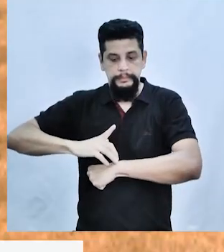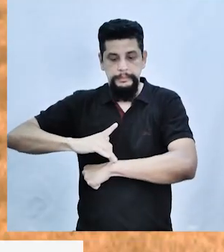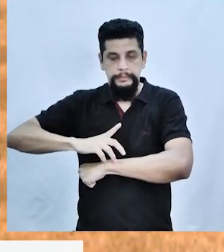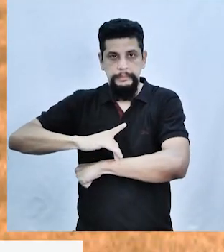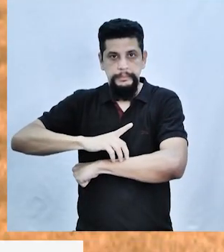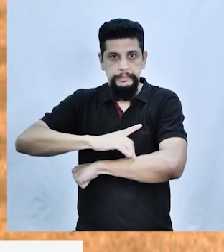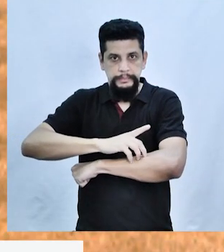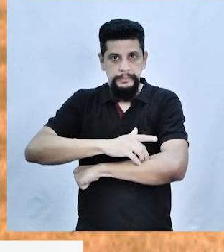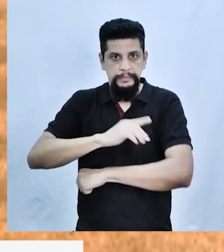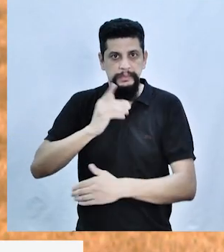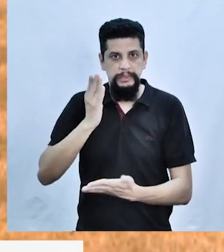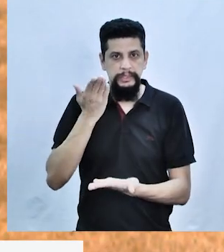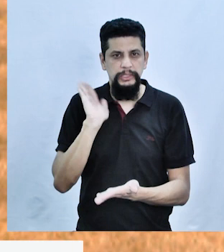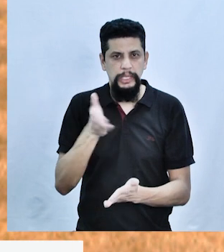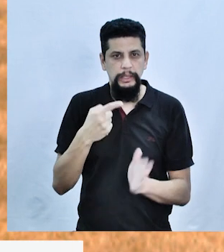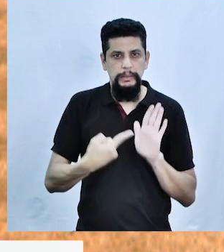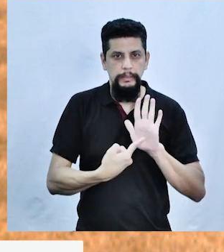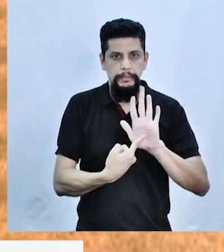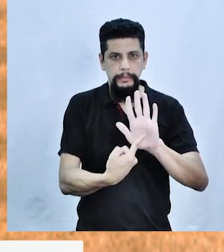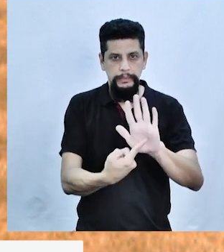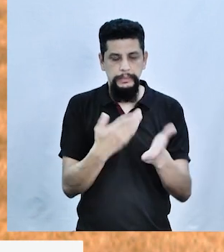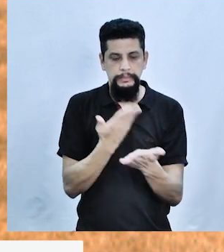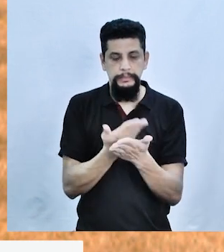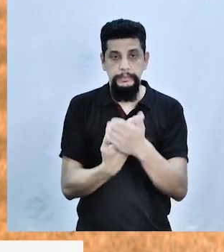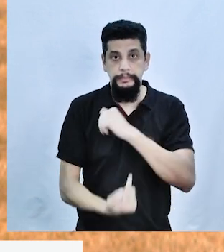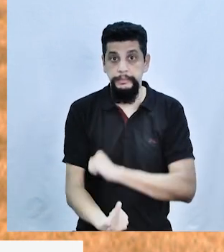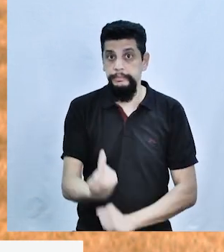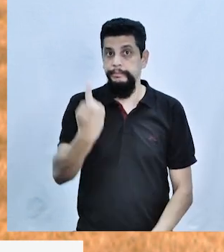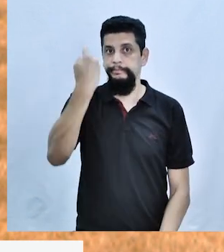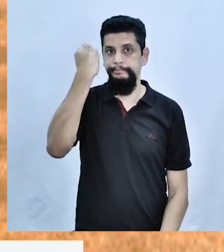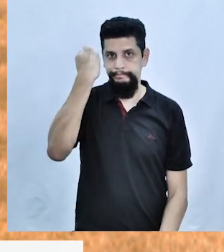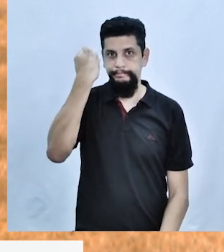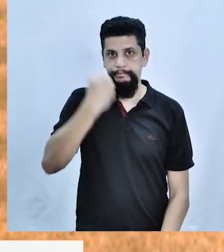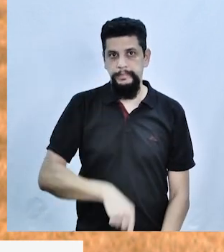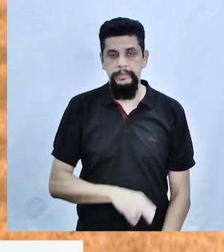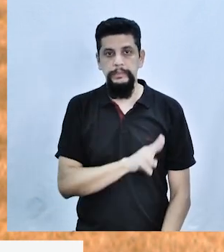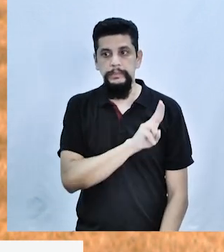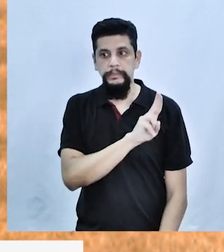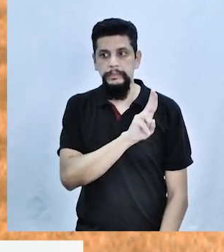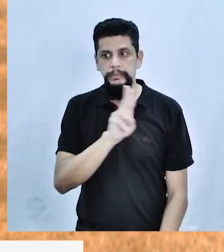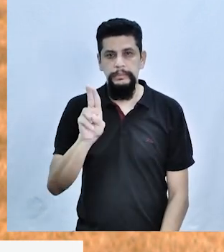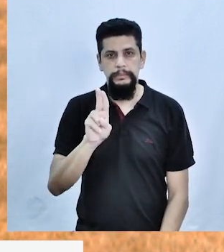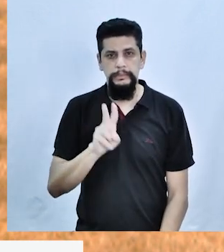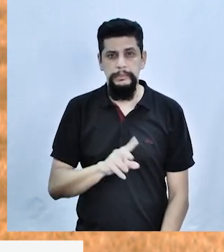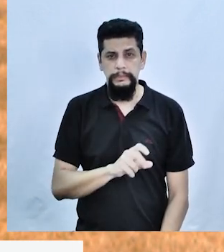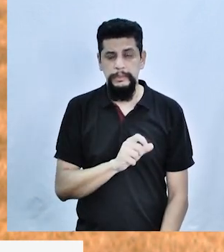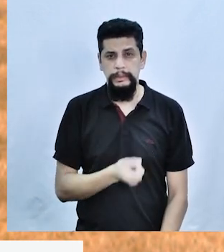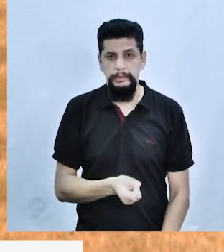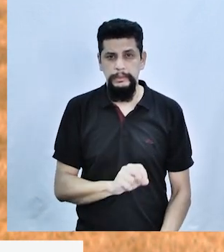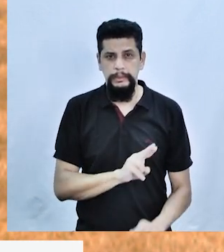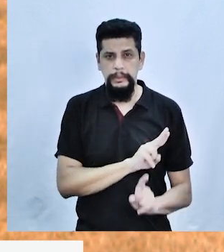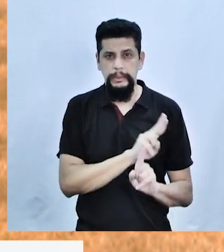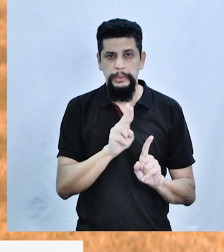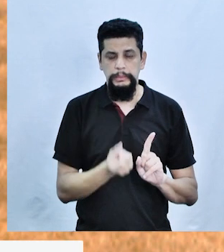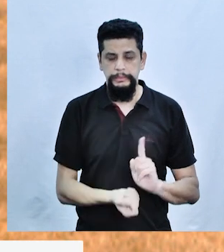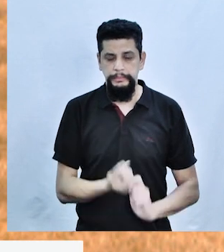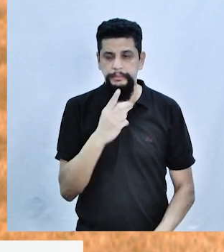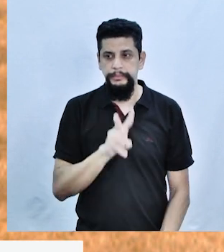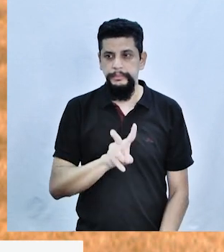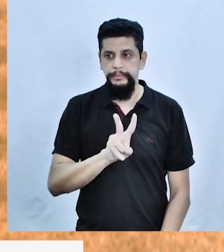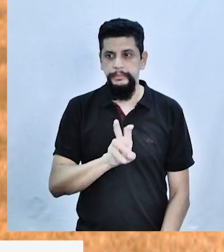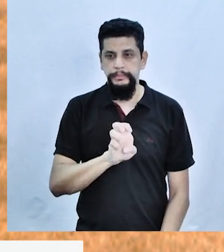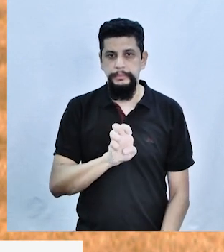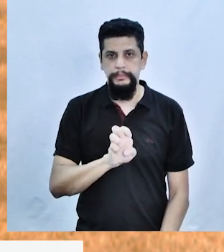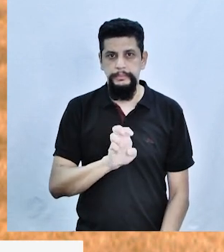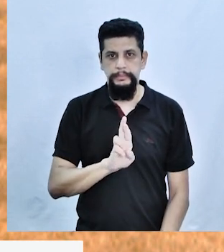este dinossauro já foi nos apresentado. Já, na aula passada nós já vimos. Na aula passada. O nome dele é um nome bem esquisito,